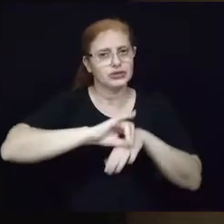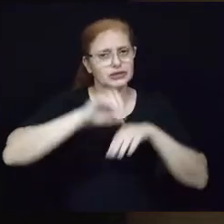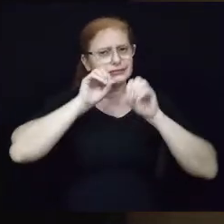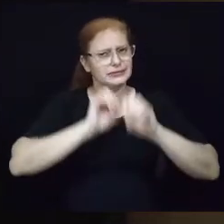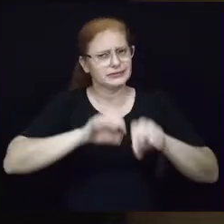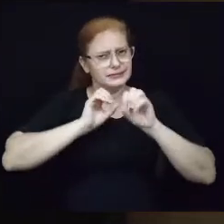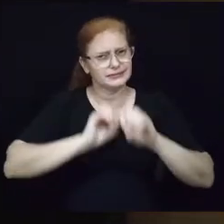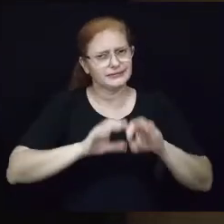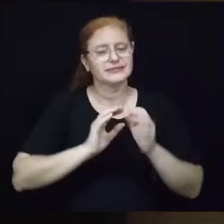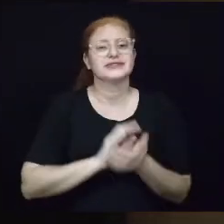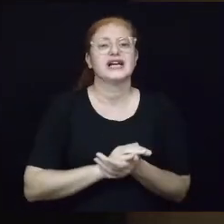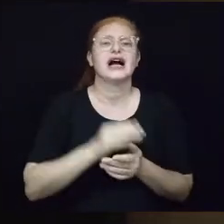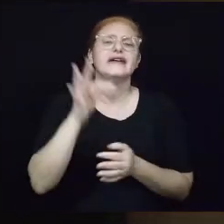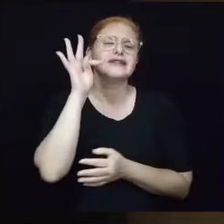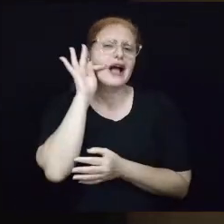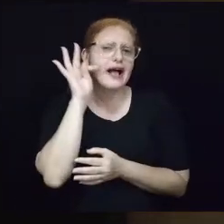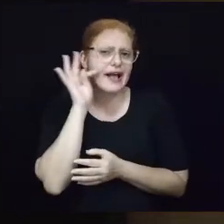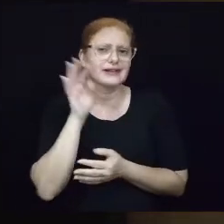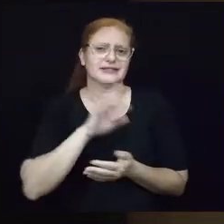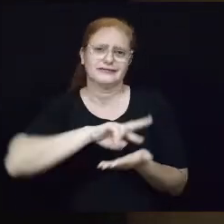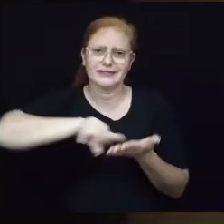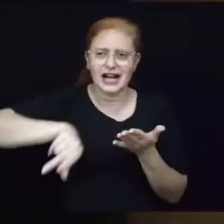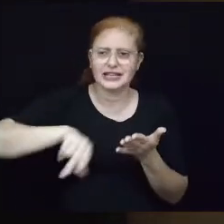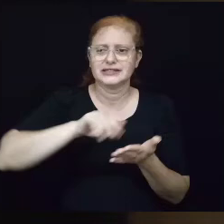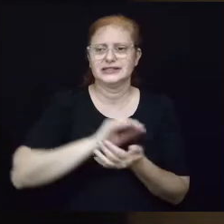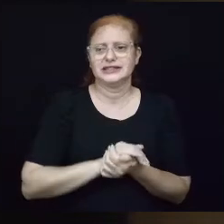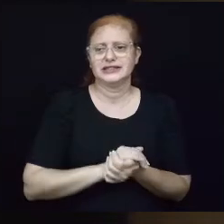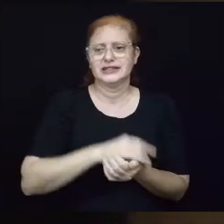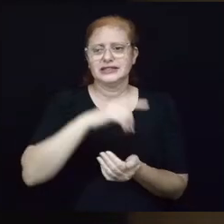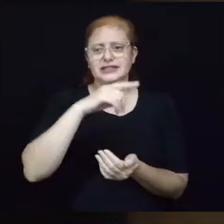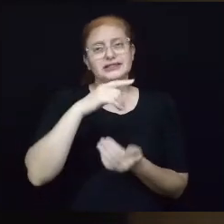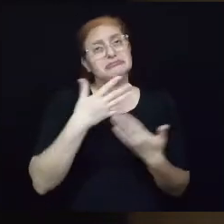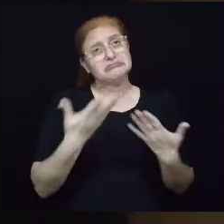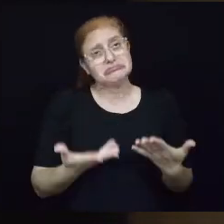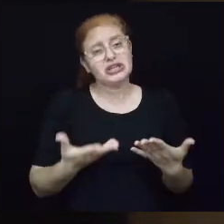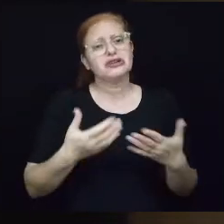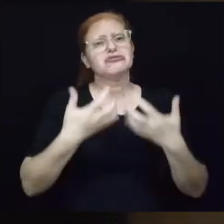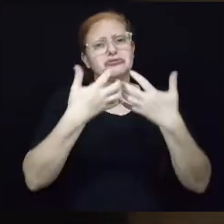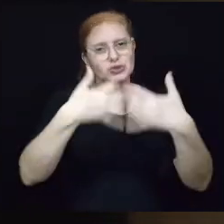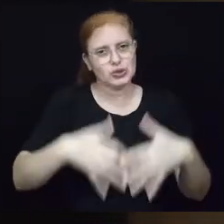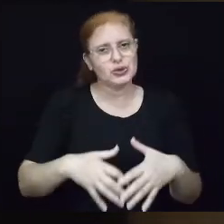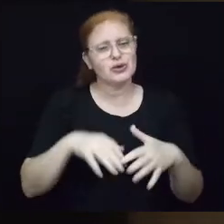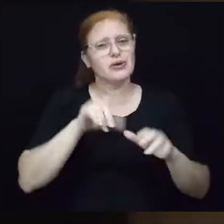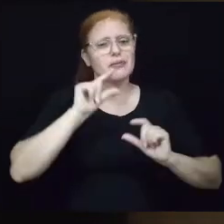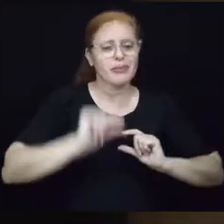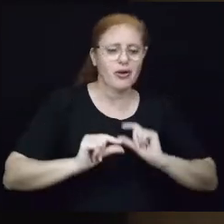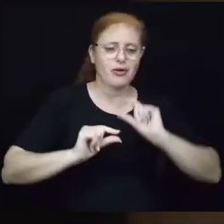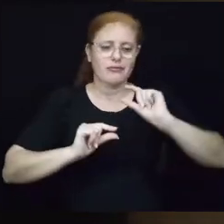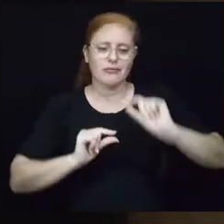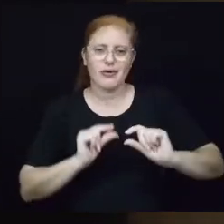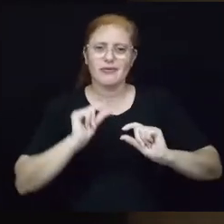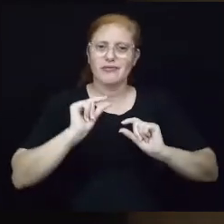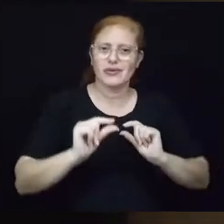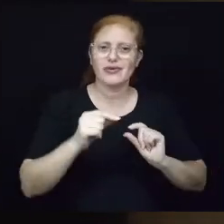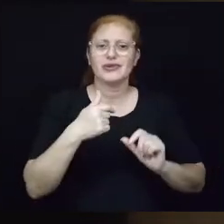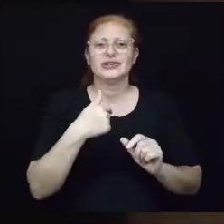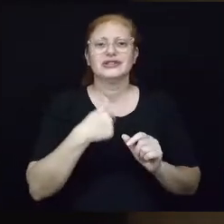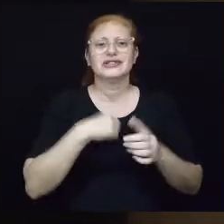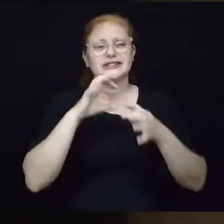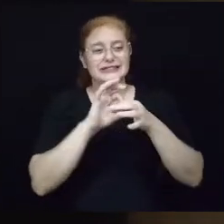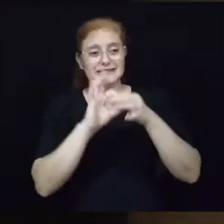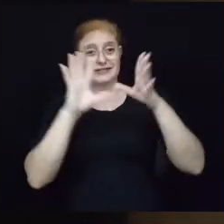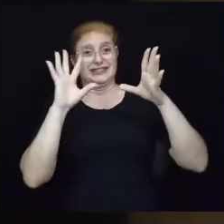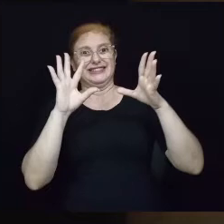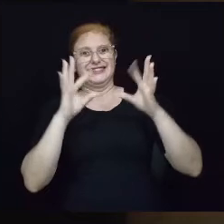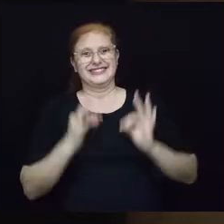passar essas técnicas e tal. E, de uma certa maneira, funcionou. Assim, aos poucos eu fui me